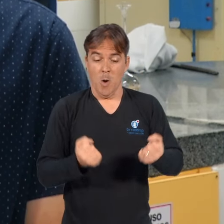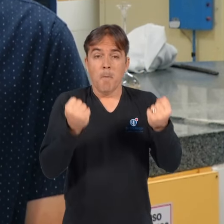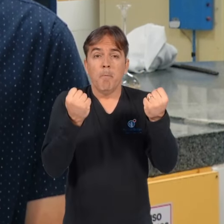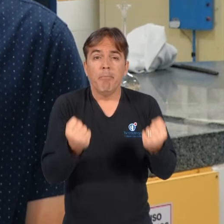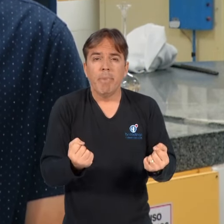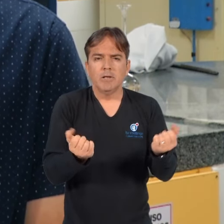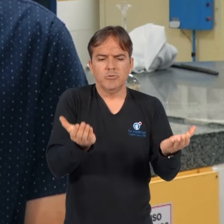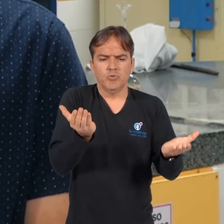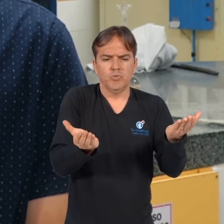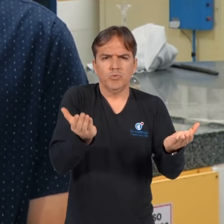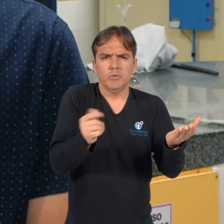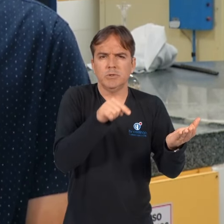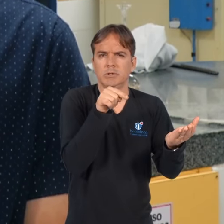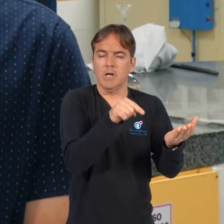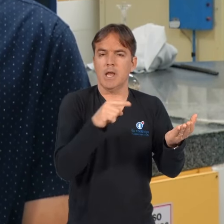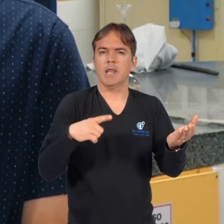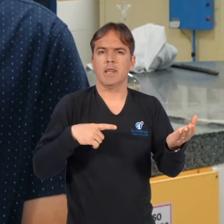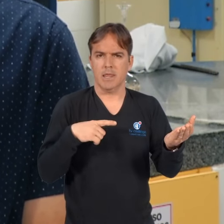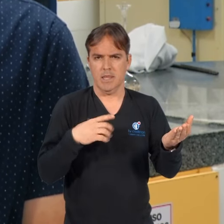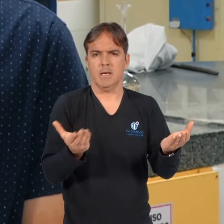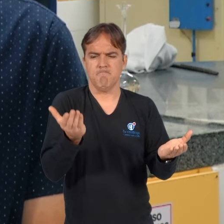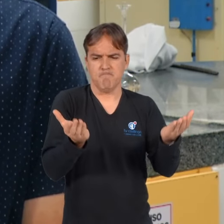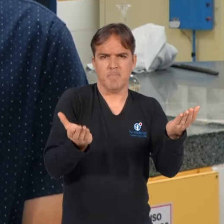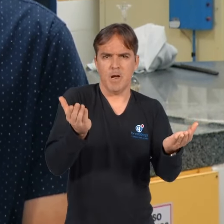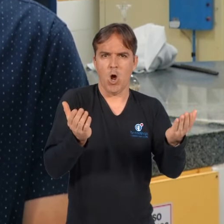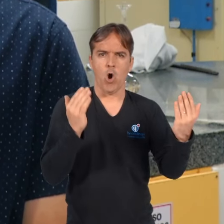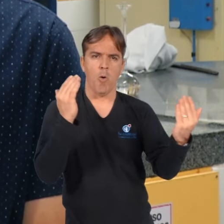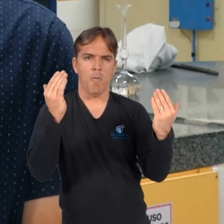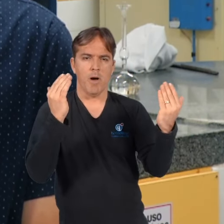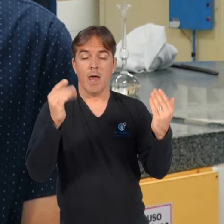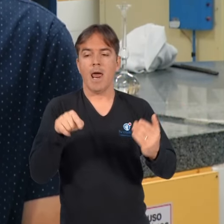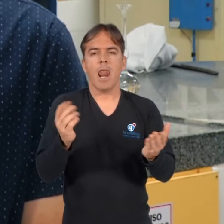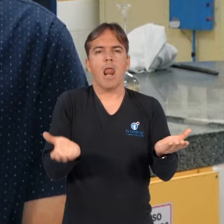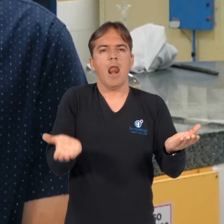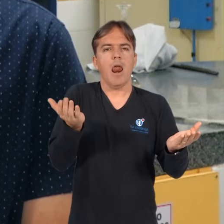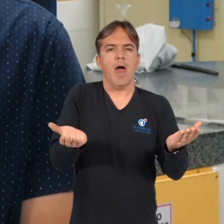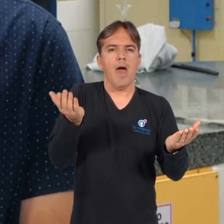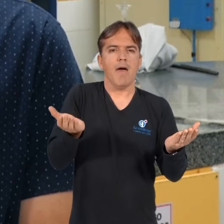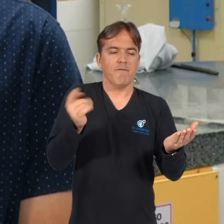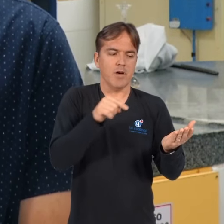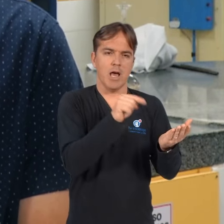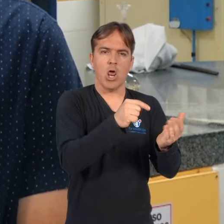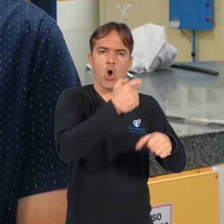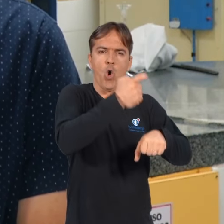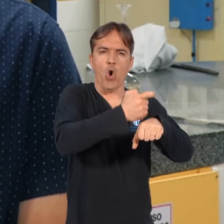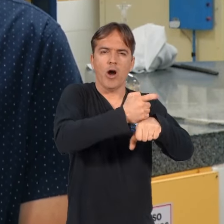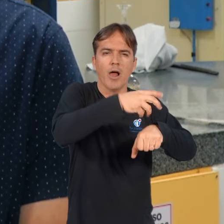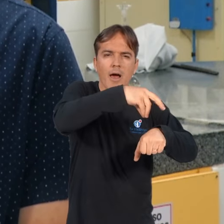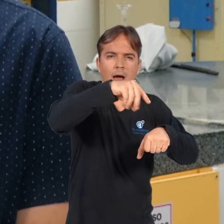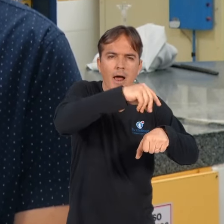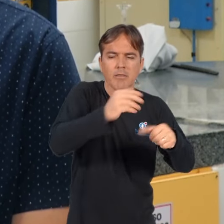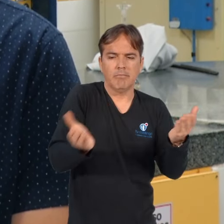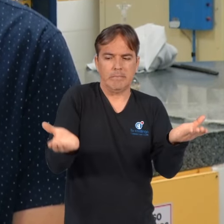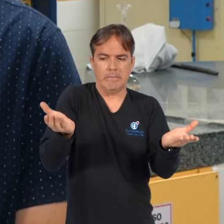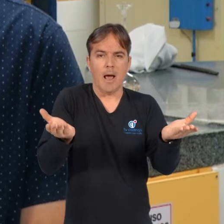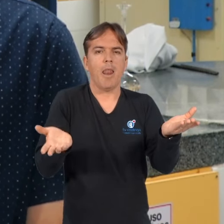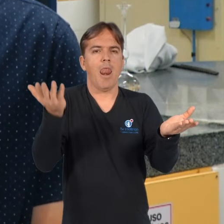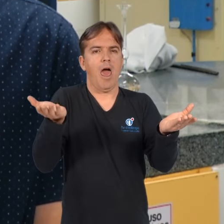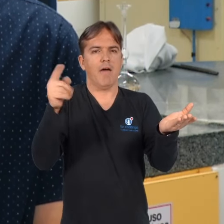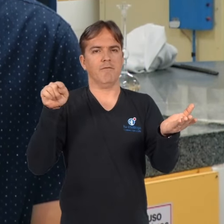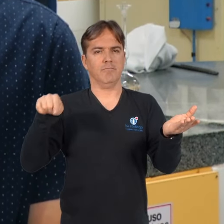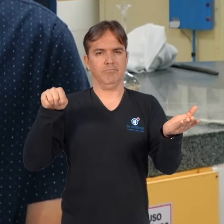também, né? O bloco ele tem uma massa considerável em relação aos sistemas, ele é mais leve, digamos assim, do que o bloco de concreto, que seria interessante também